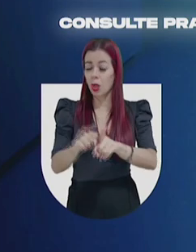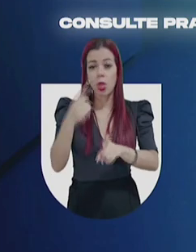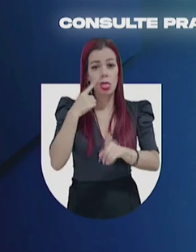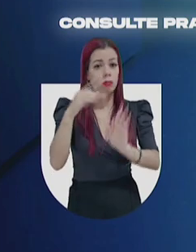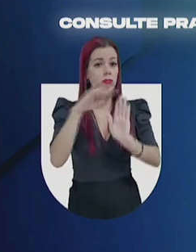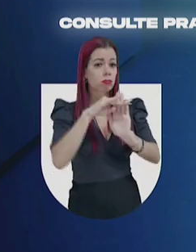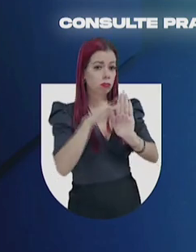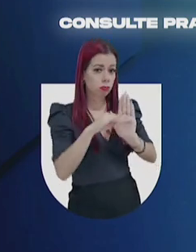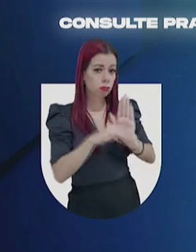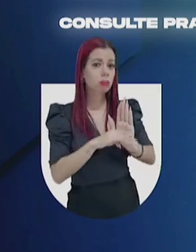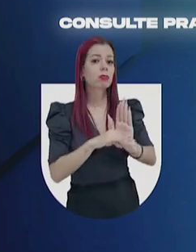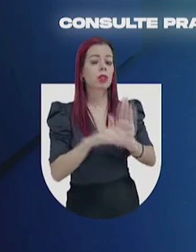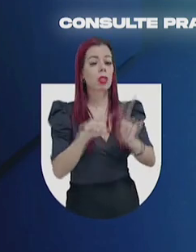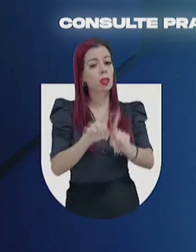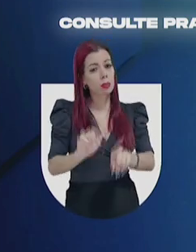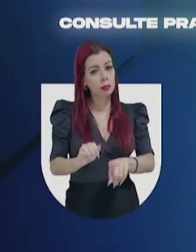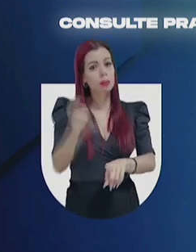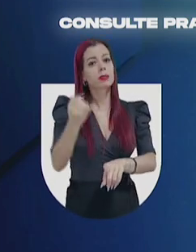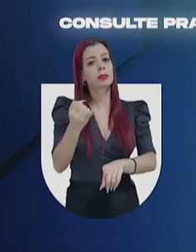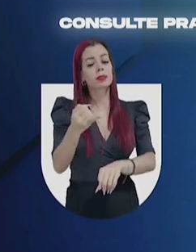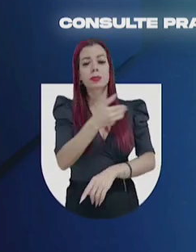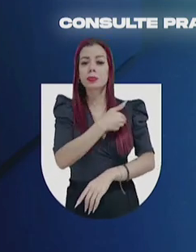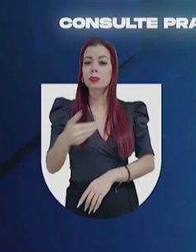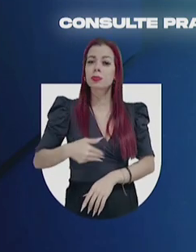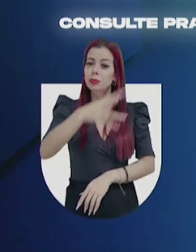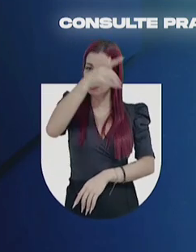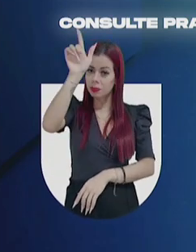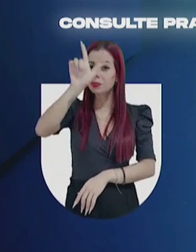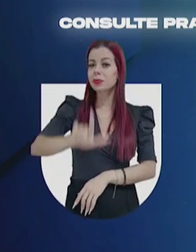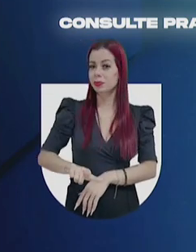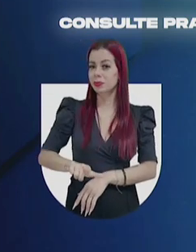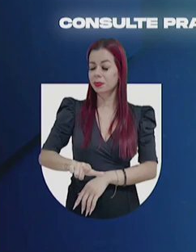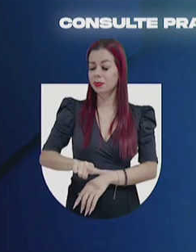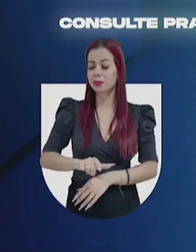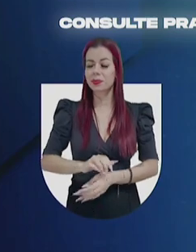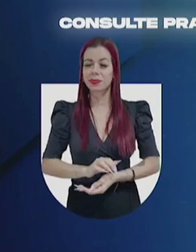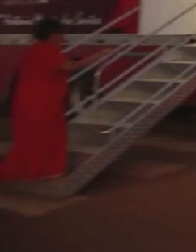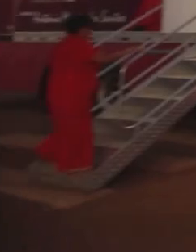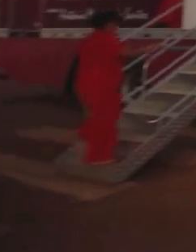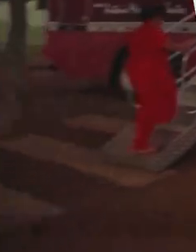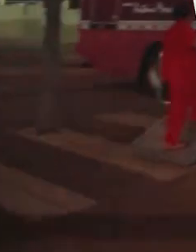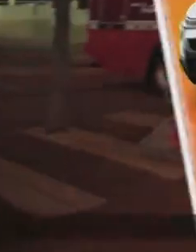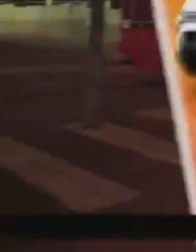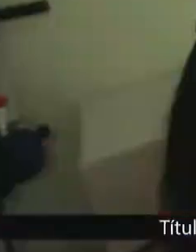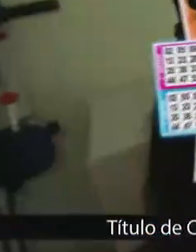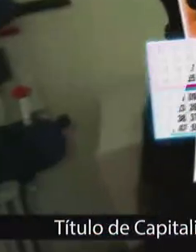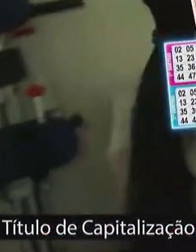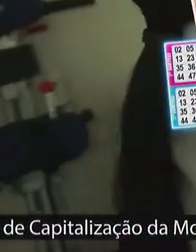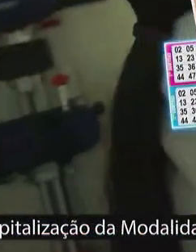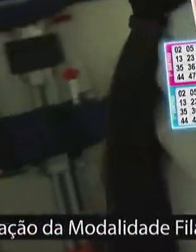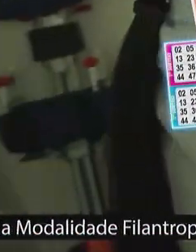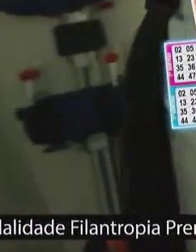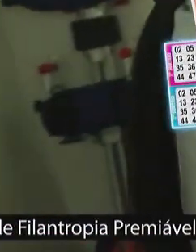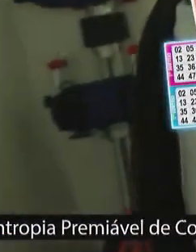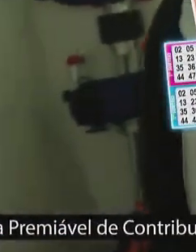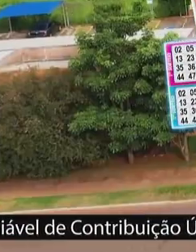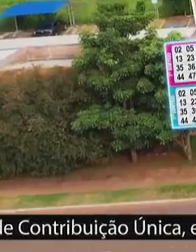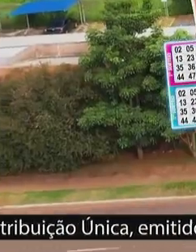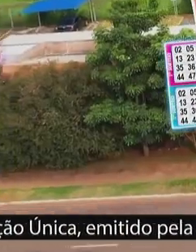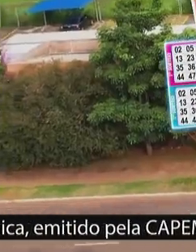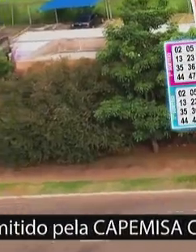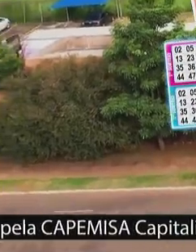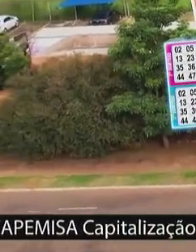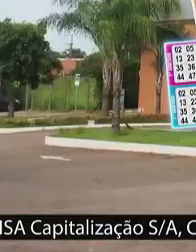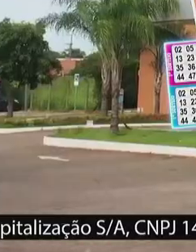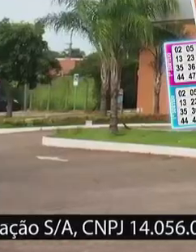cefaz.ms.gov.br/refis2024, consulte prazos e condições e aproveite. Governo de Mato Grosso do Sul. MS Cap, compre e ajude o Hospital de Amor